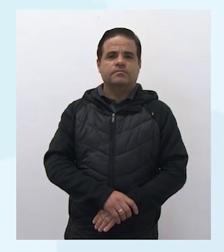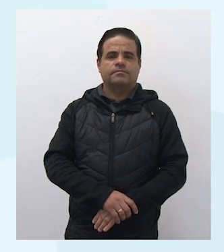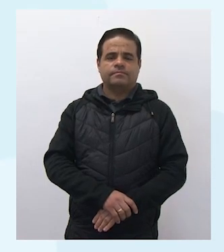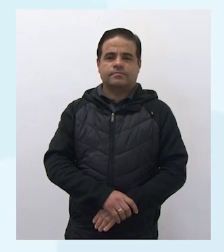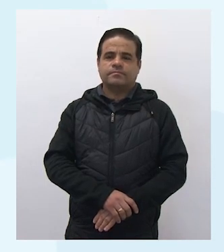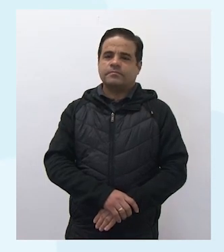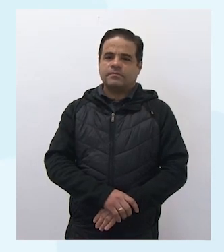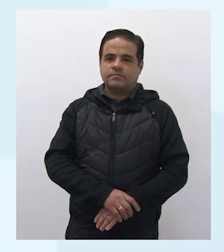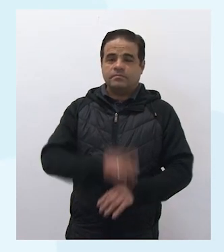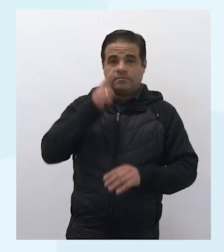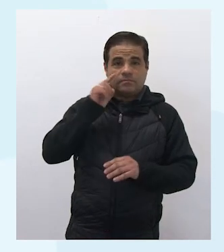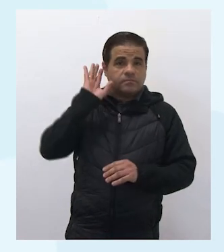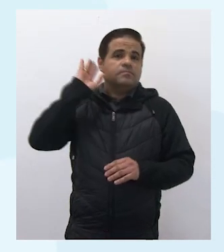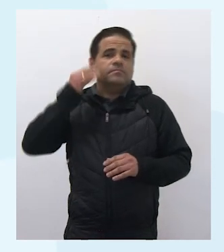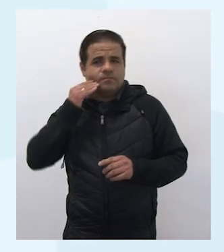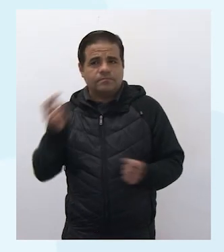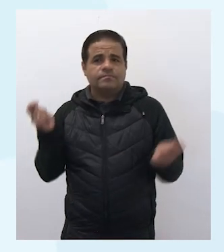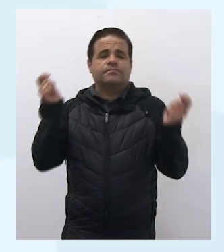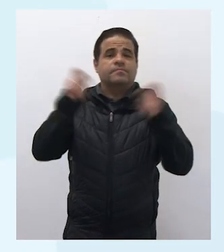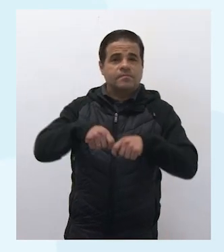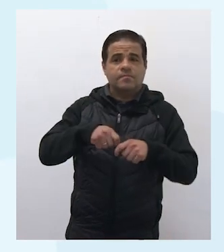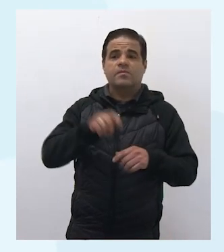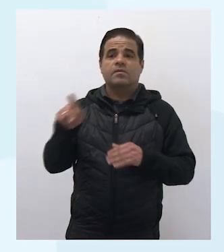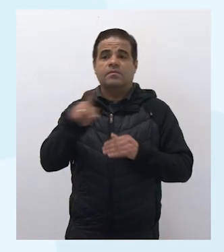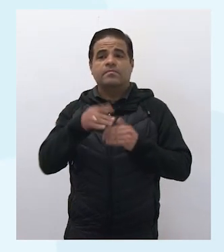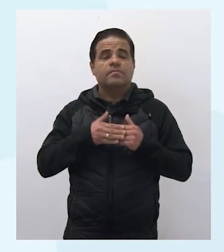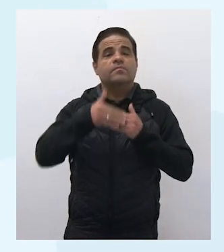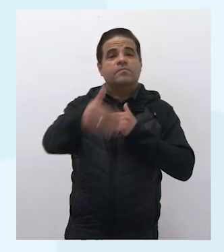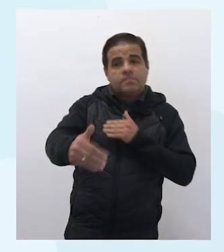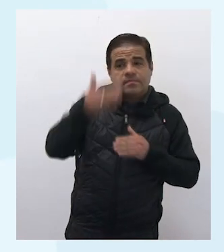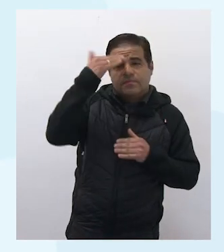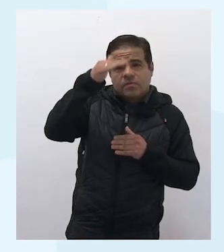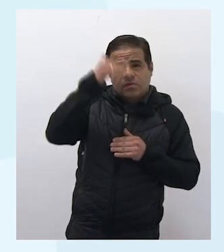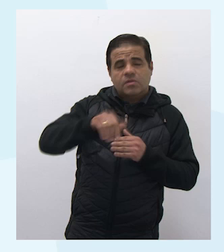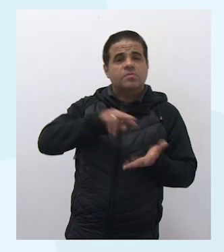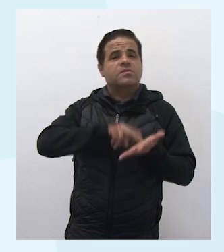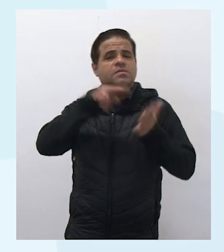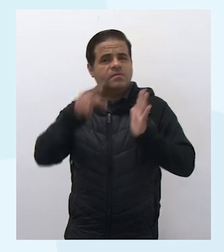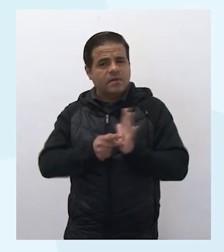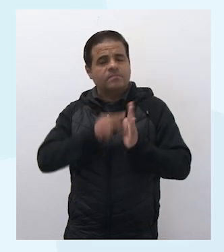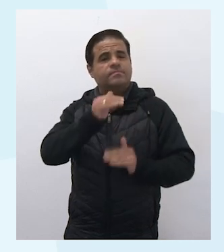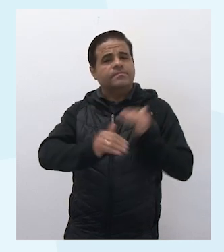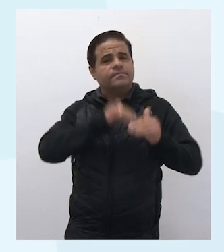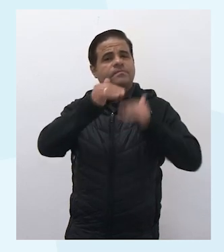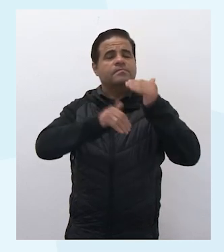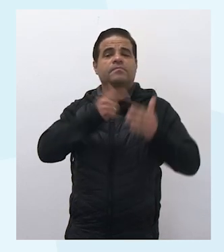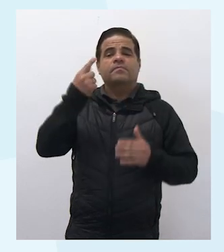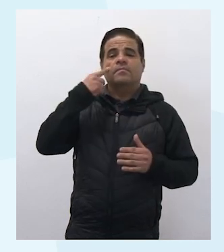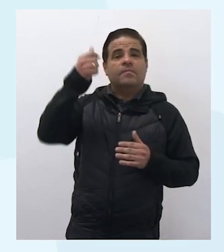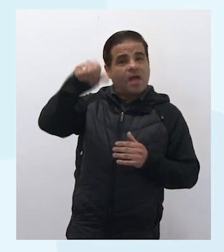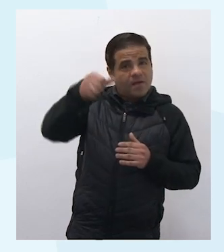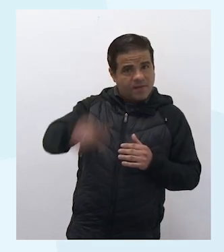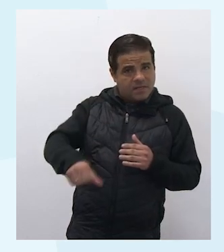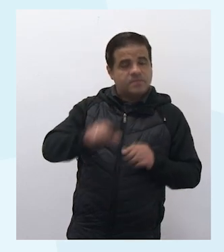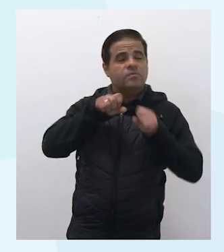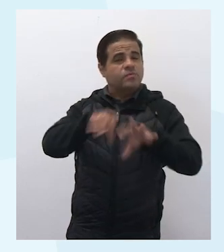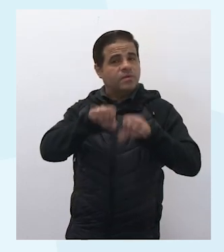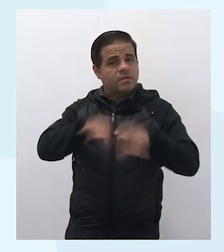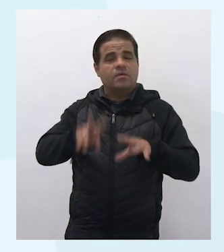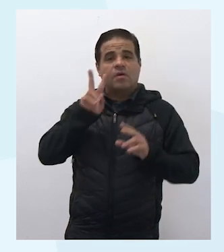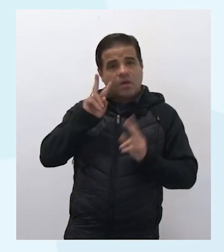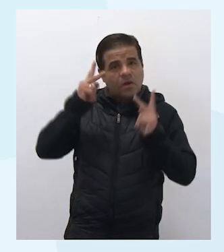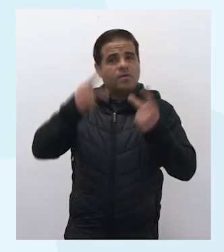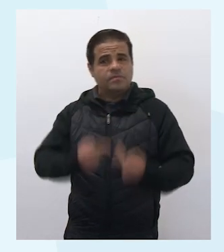Como, vamos lá para a competência docente, então. Compreender os significados dos processos de avaliação educacional,